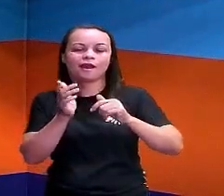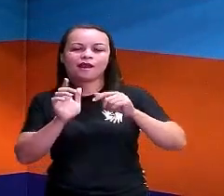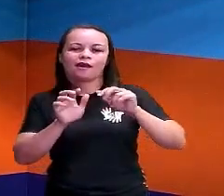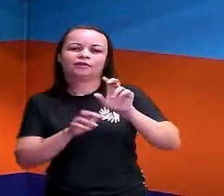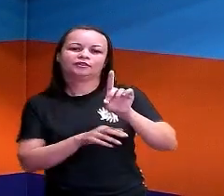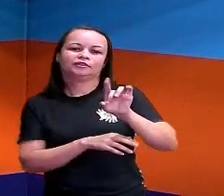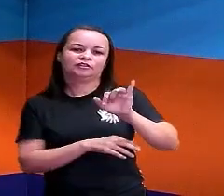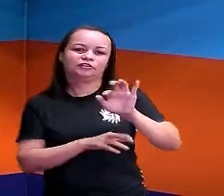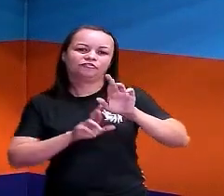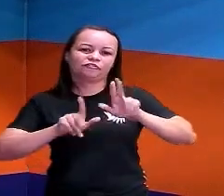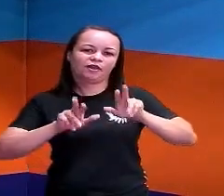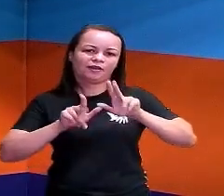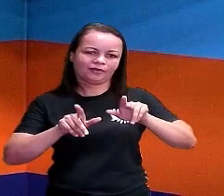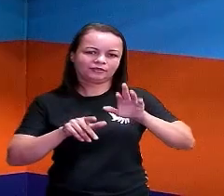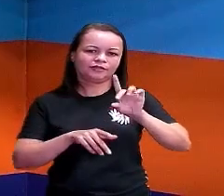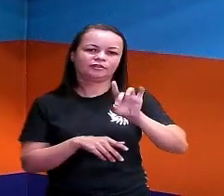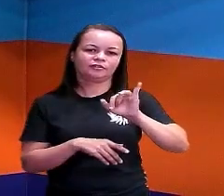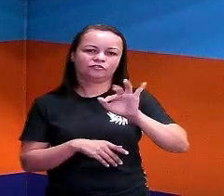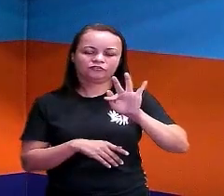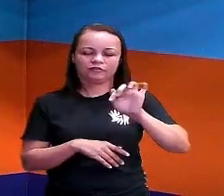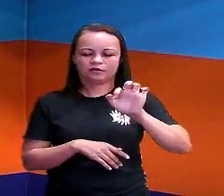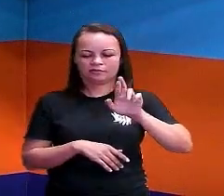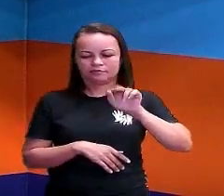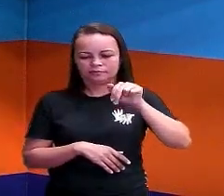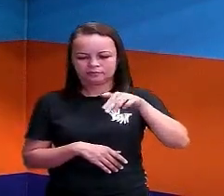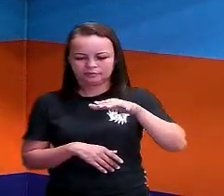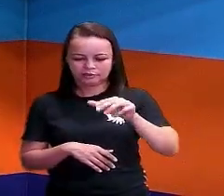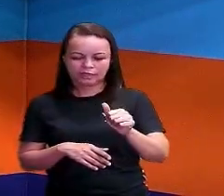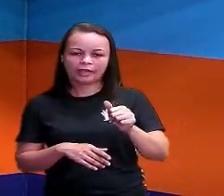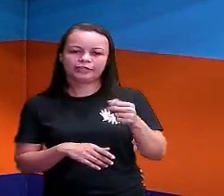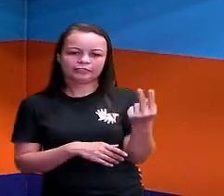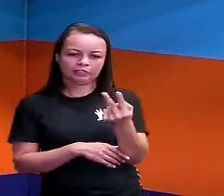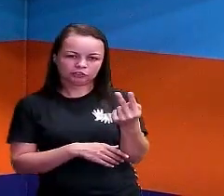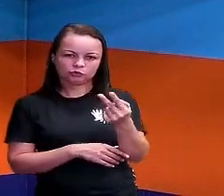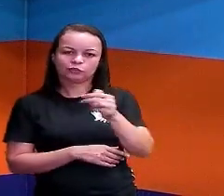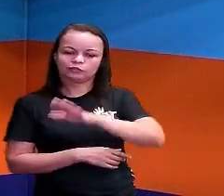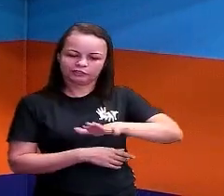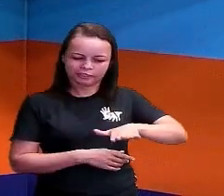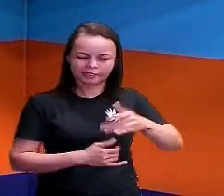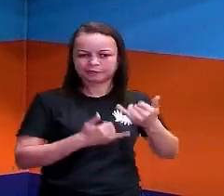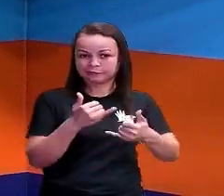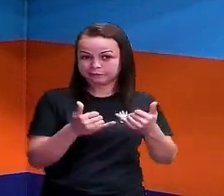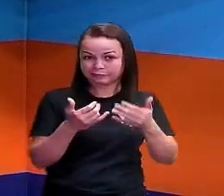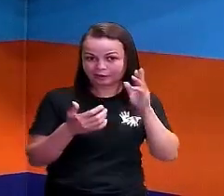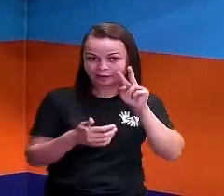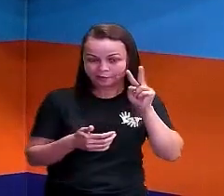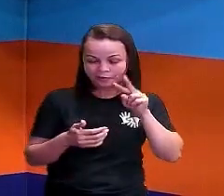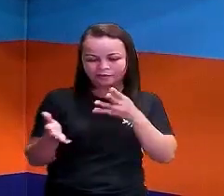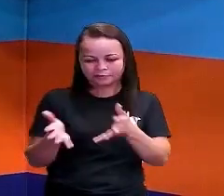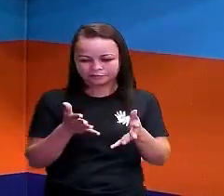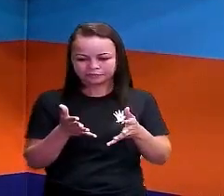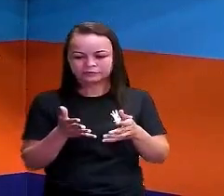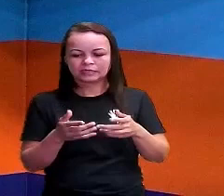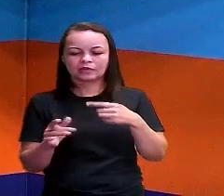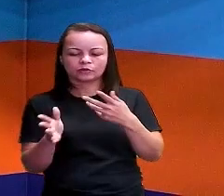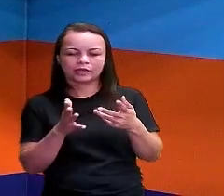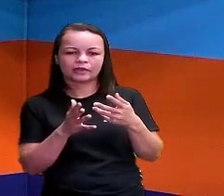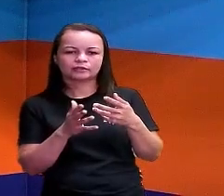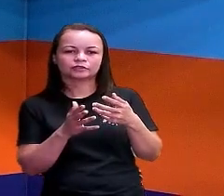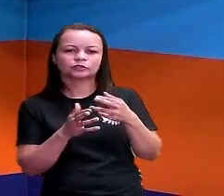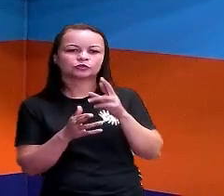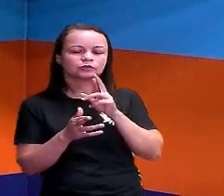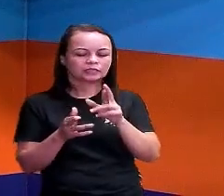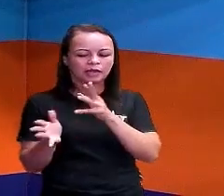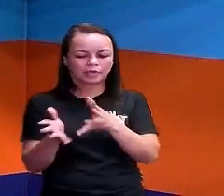né? Dos irmãos. Então, ó, presta bem atenção aqui, ó. O resultado de uma subtração entre 2 ou mais números é